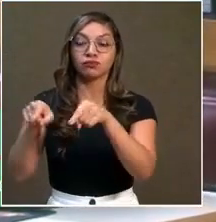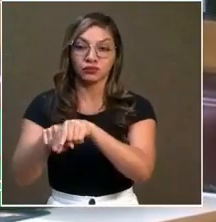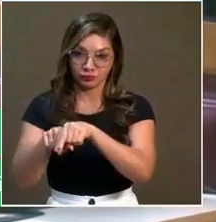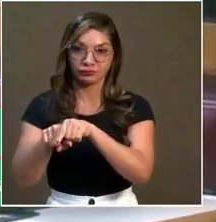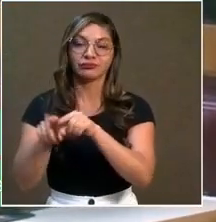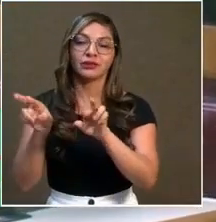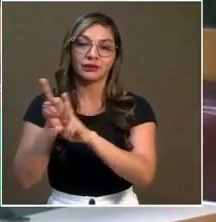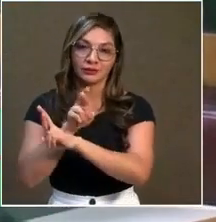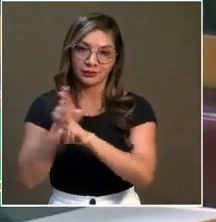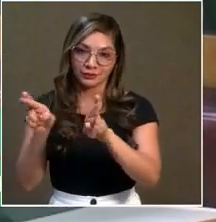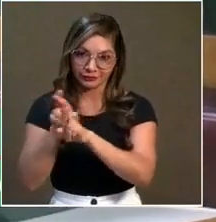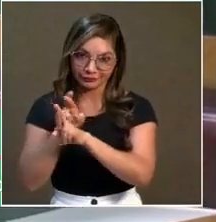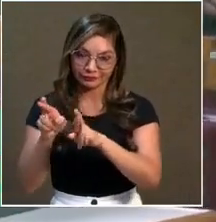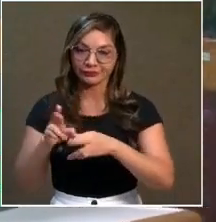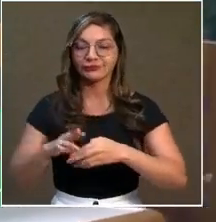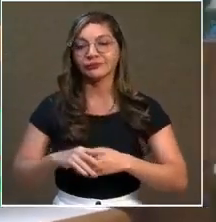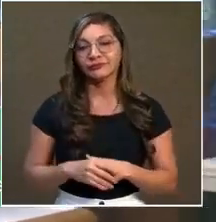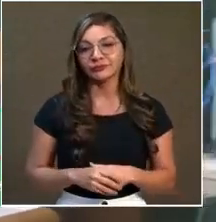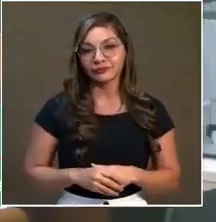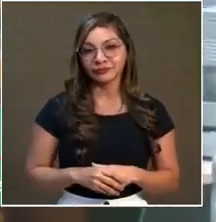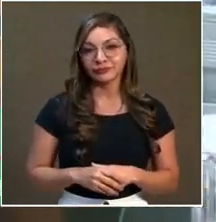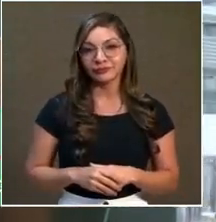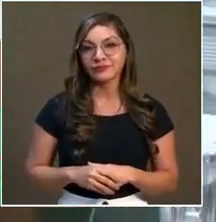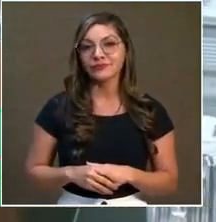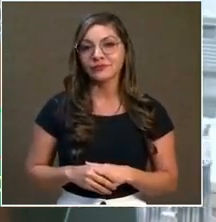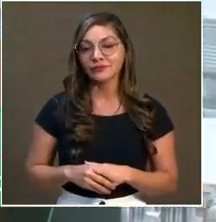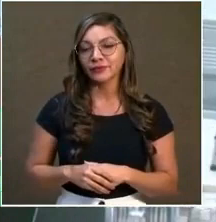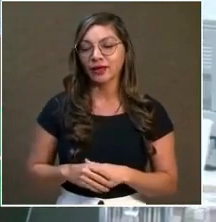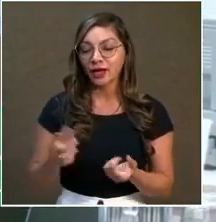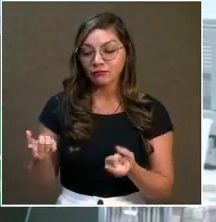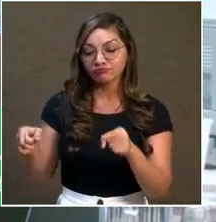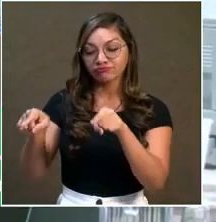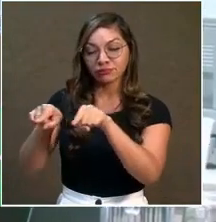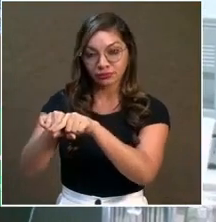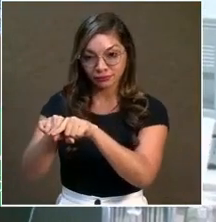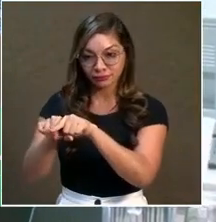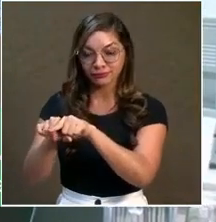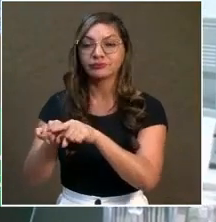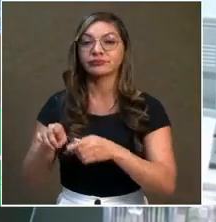Reatado o relacionamento. Baixa um pouquinho, por favor. Reatado o relacionamento.